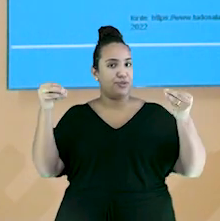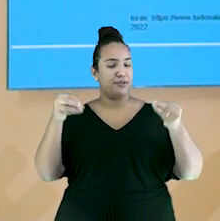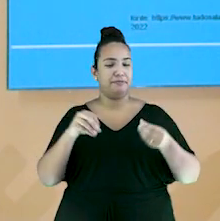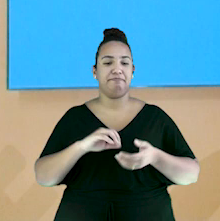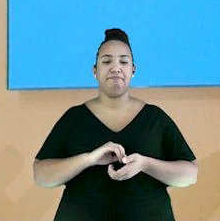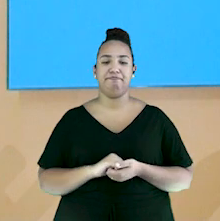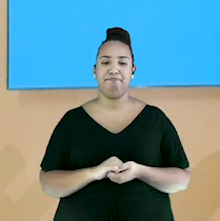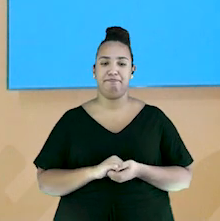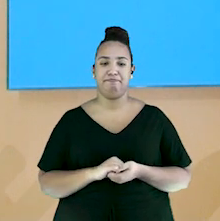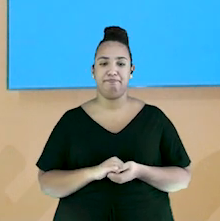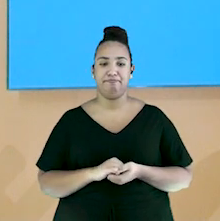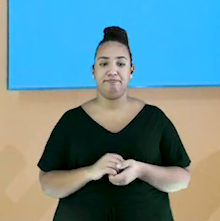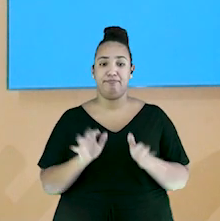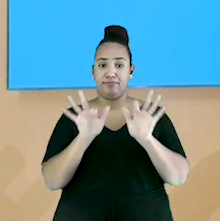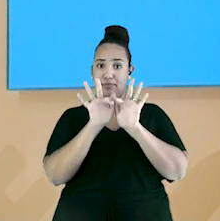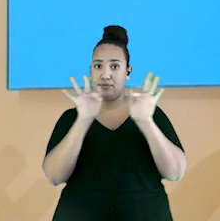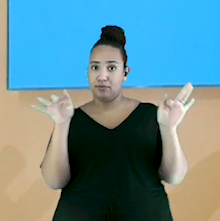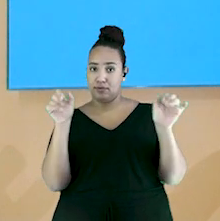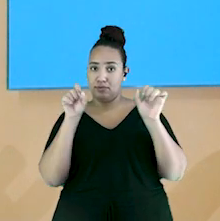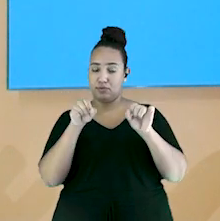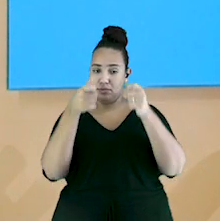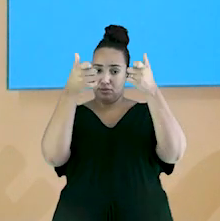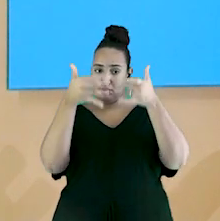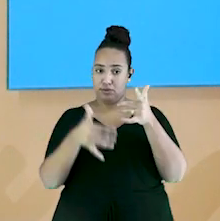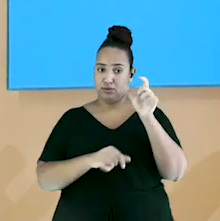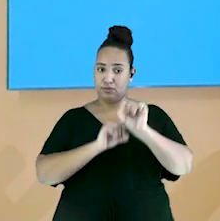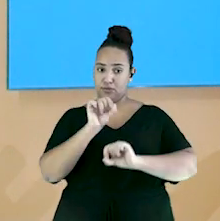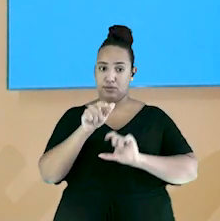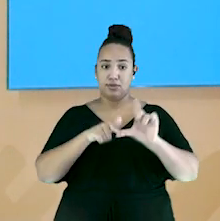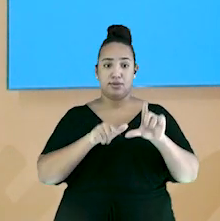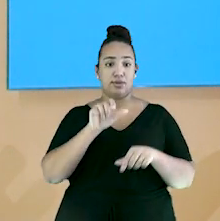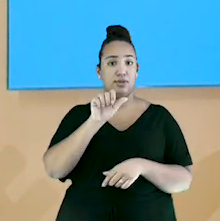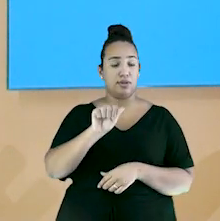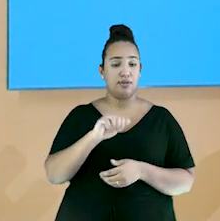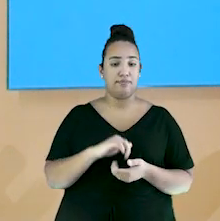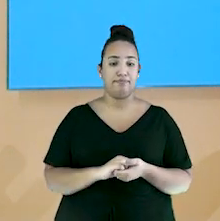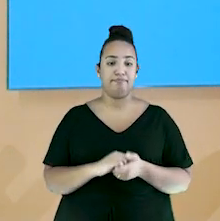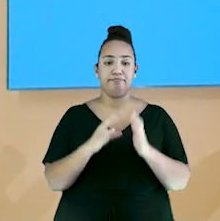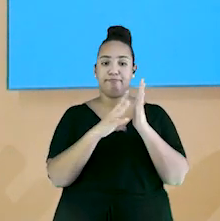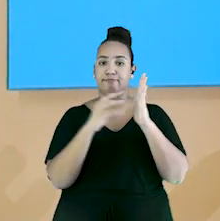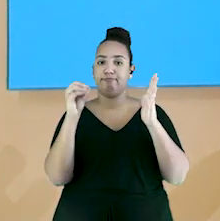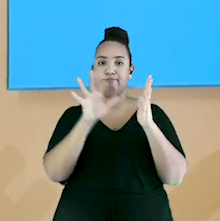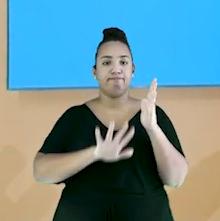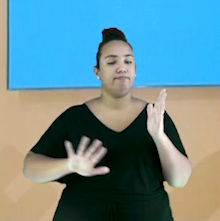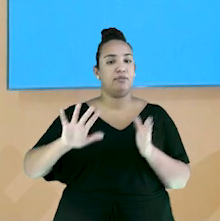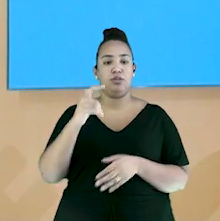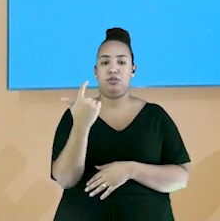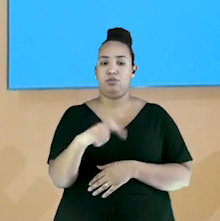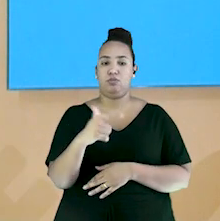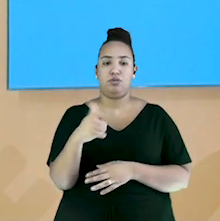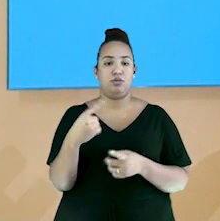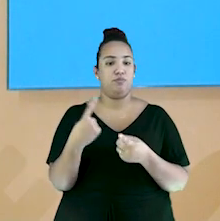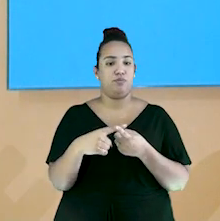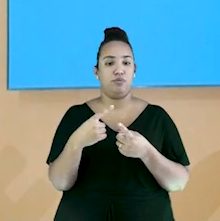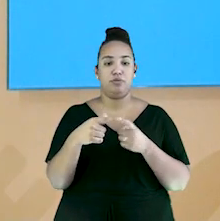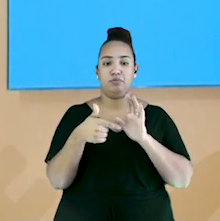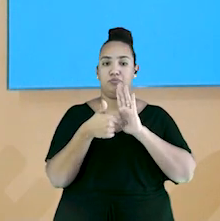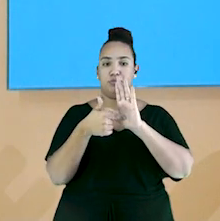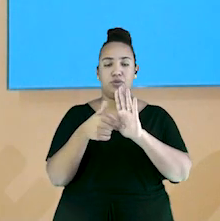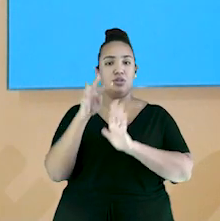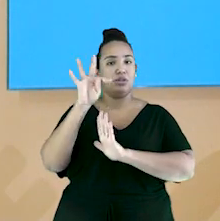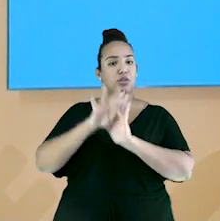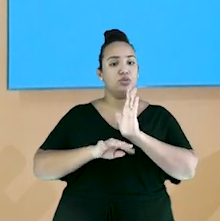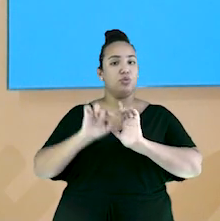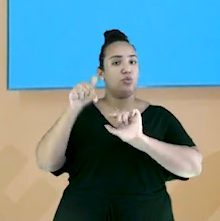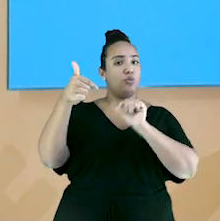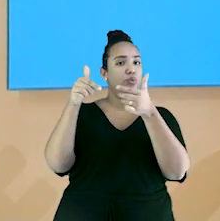cura. Sobre a frase, podemos afirmar que, letra A, não existe intertextualidade, já que ela não